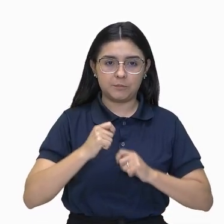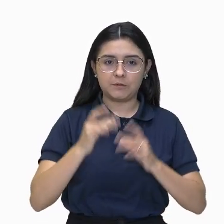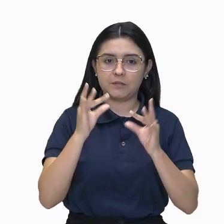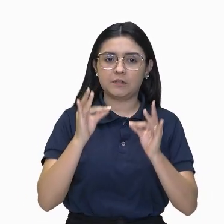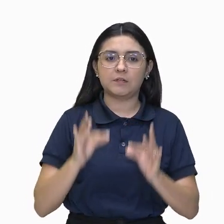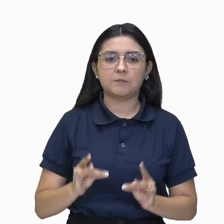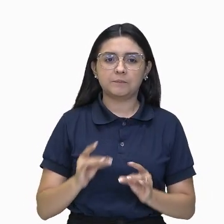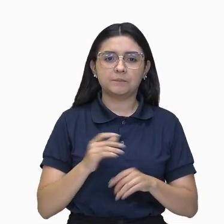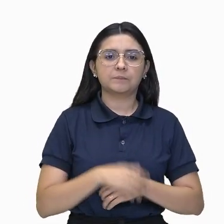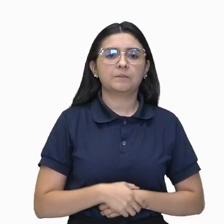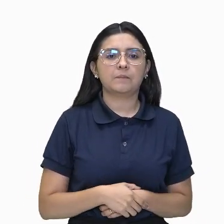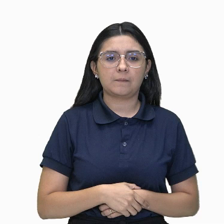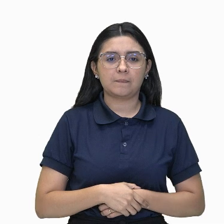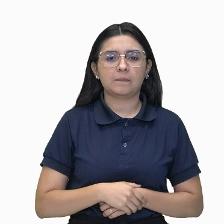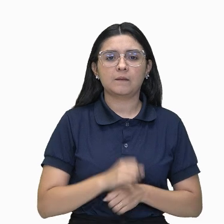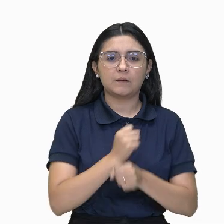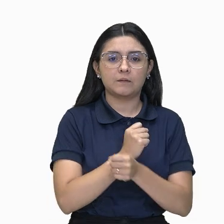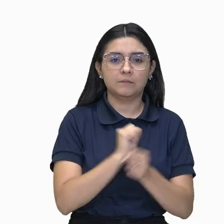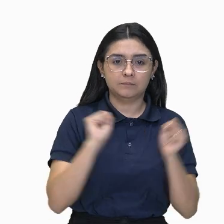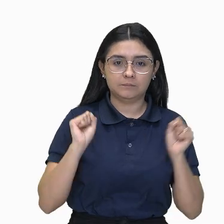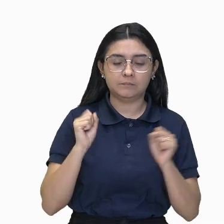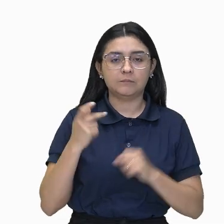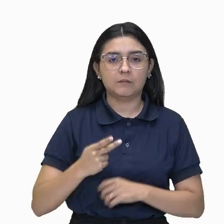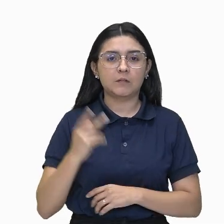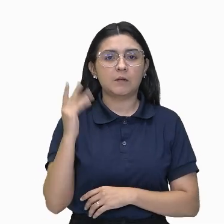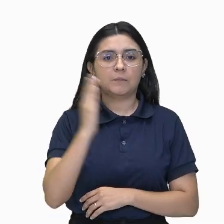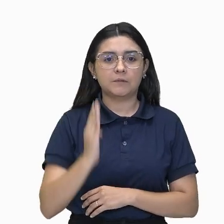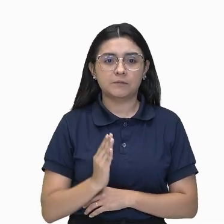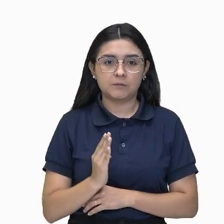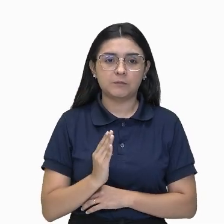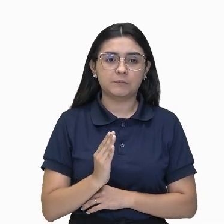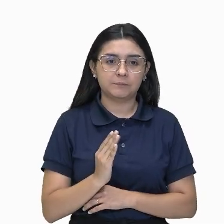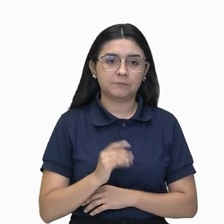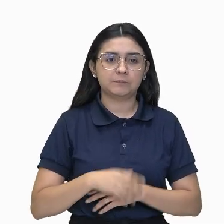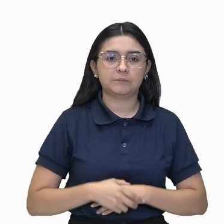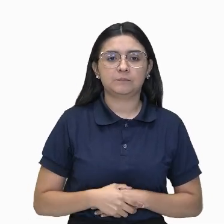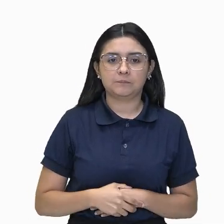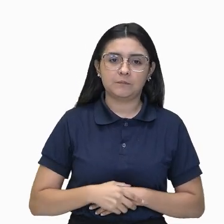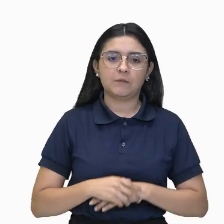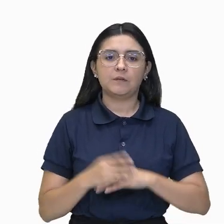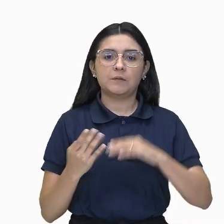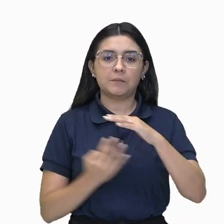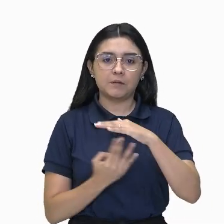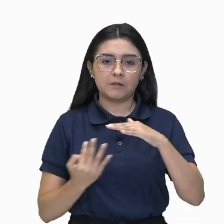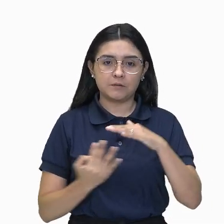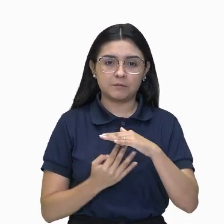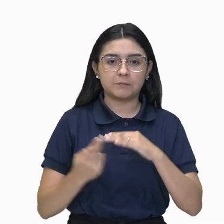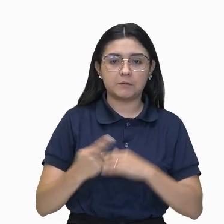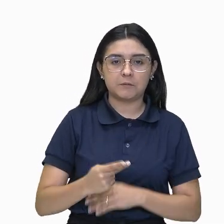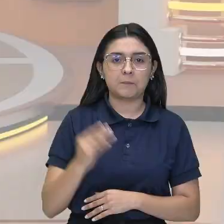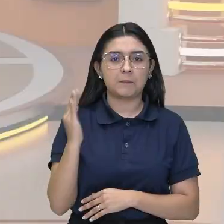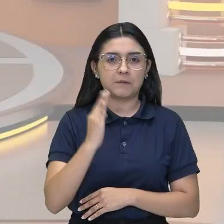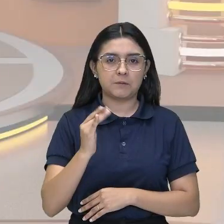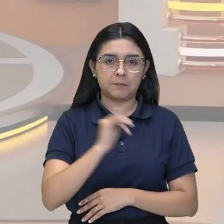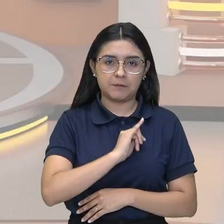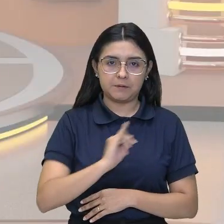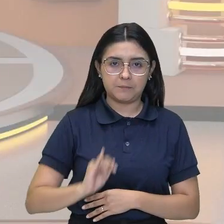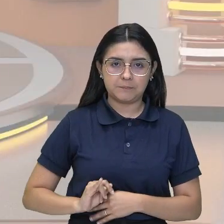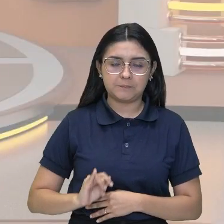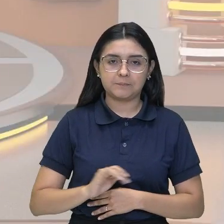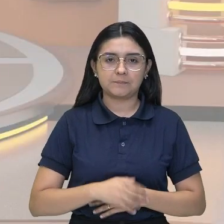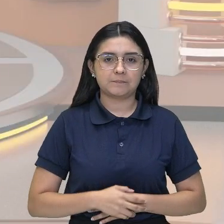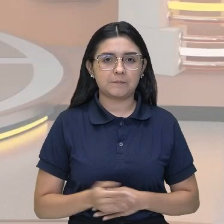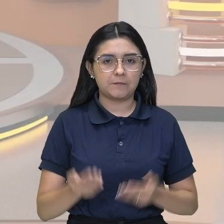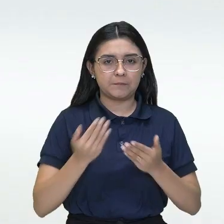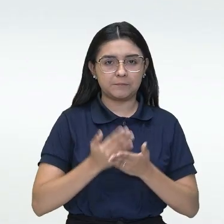é a abolição da escravidão no Brasil, ondas migratórias no Brasil imperial.